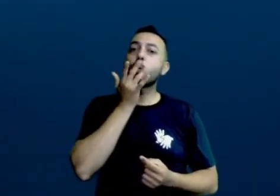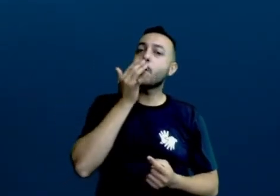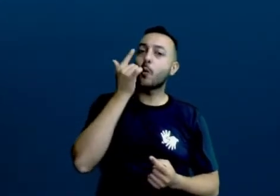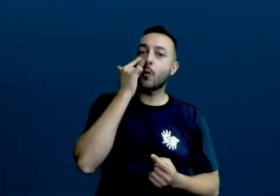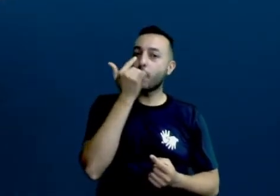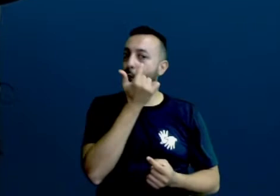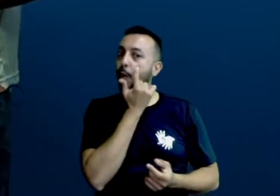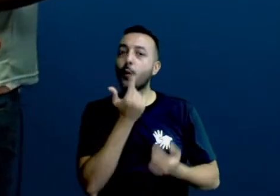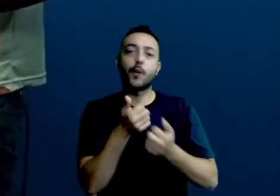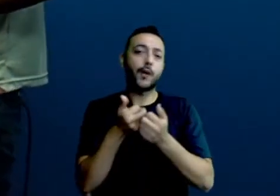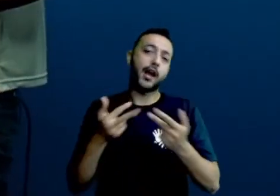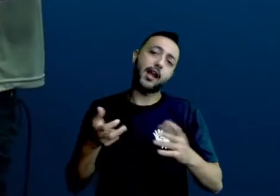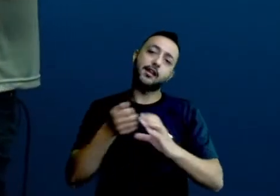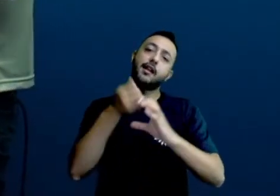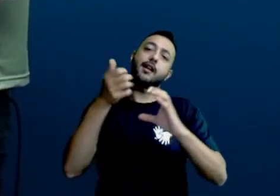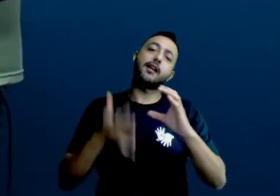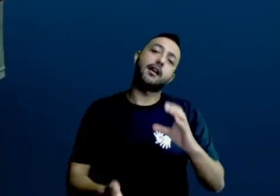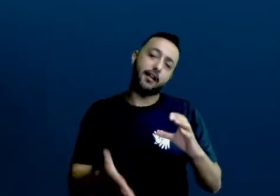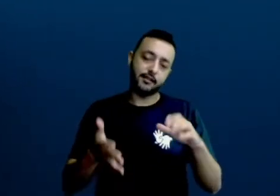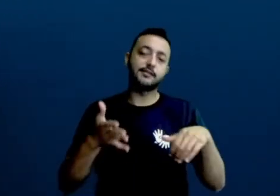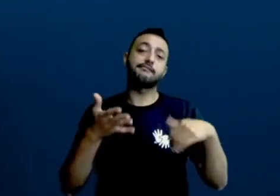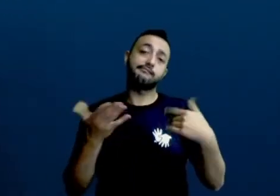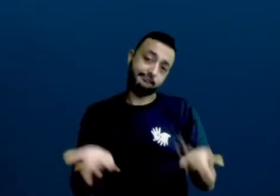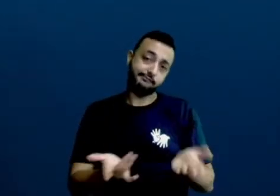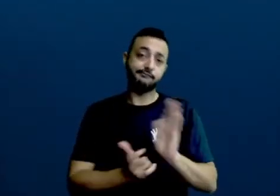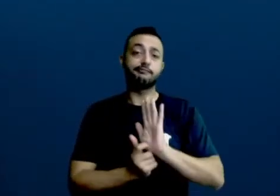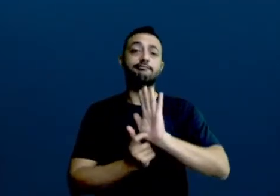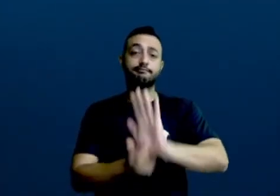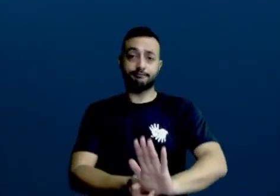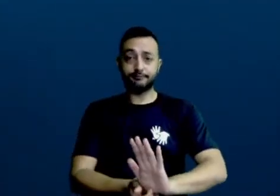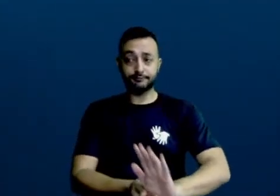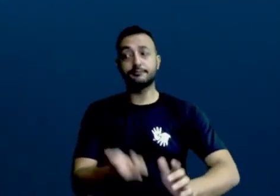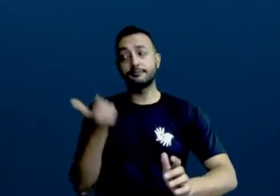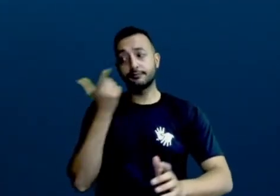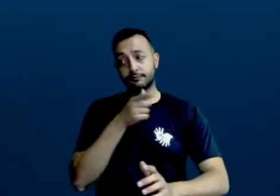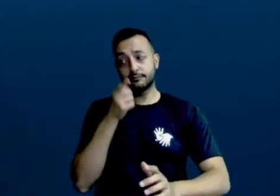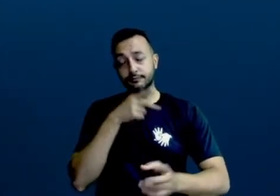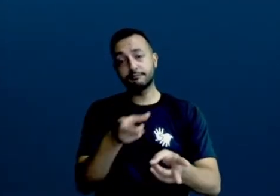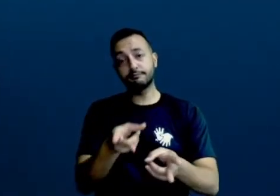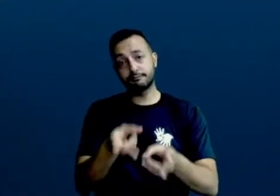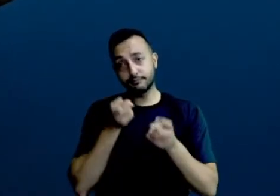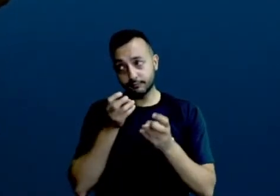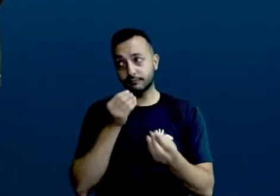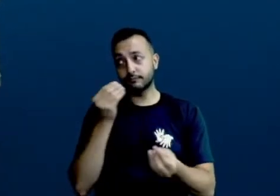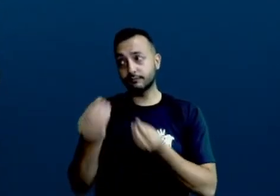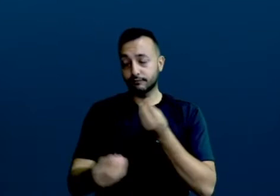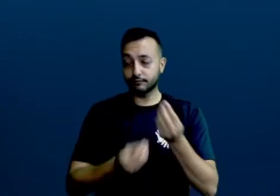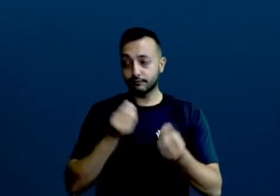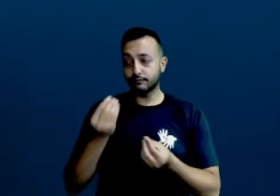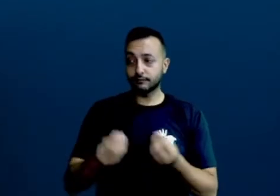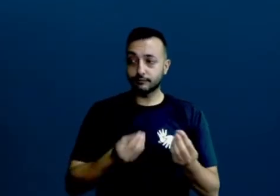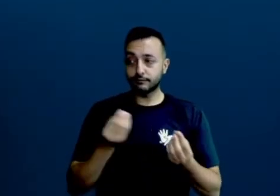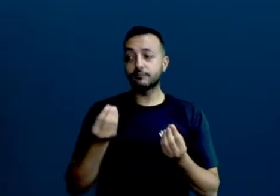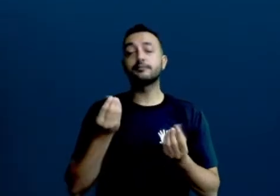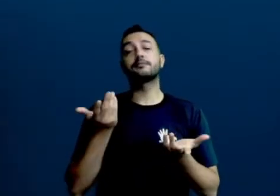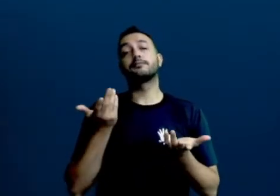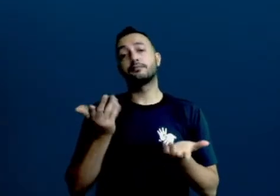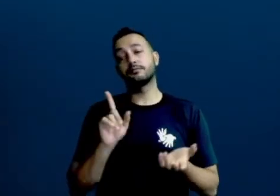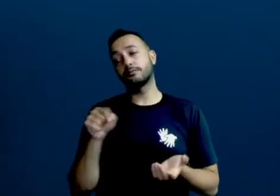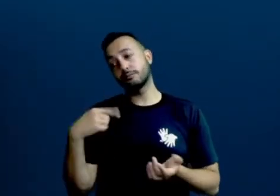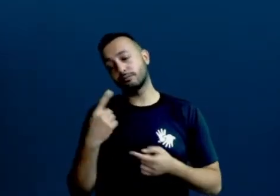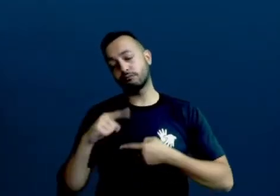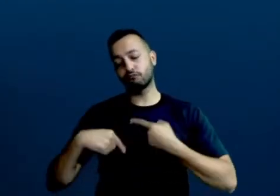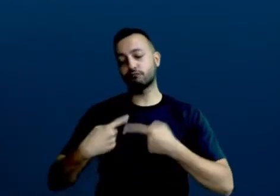olhos e números outras características que a gente vai Está apresentando que vai dizer muito a respeito sobre